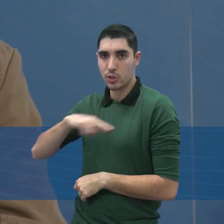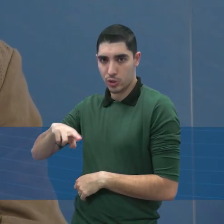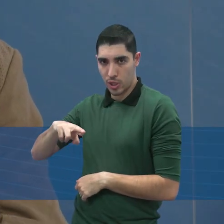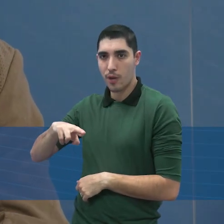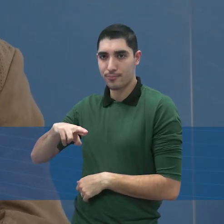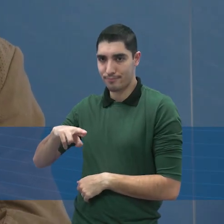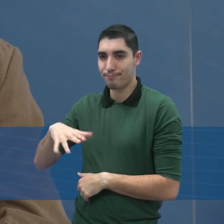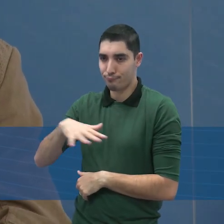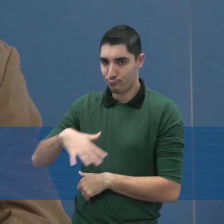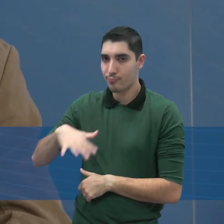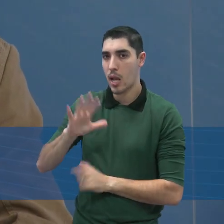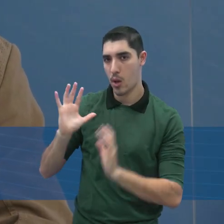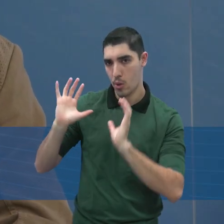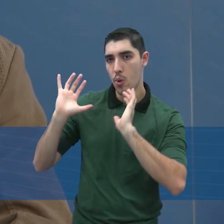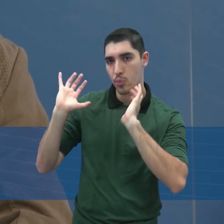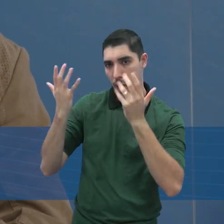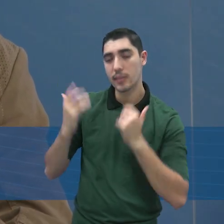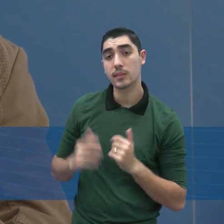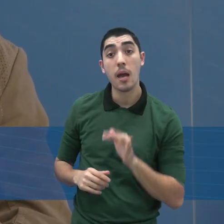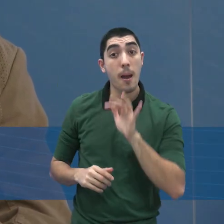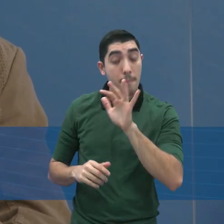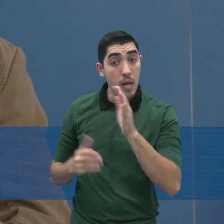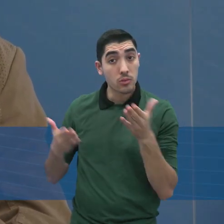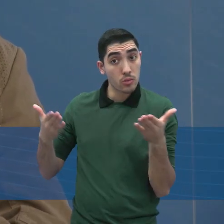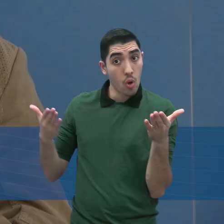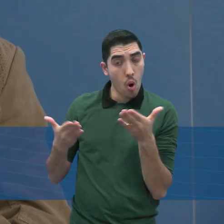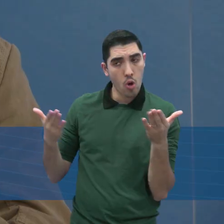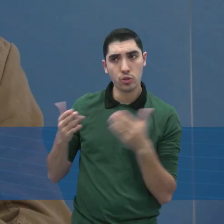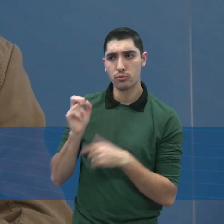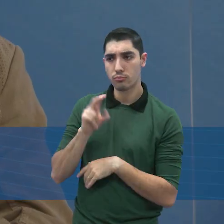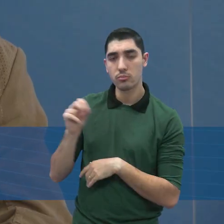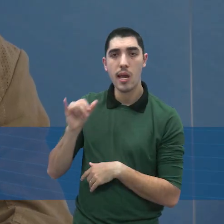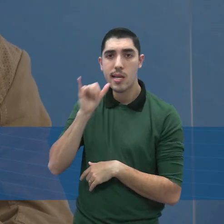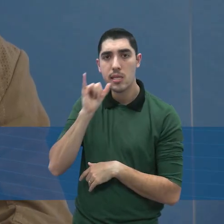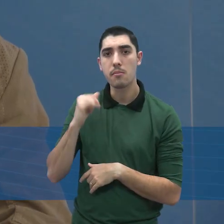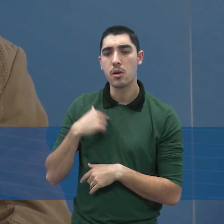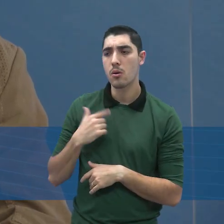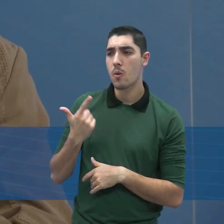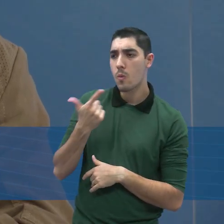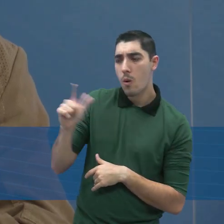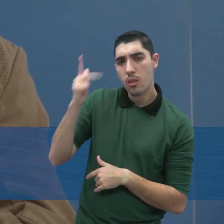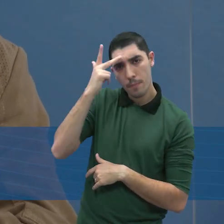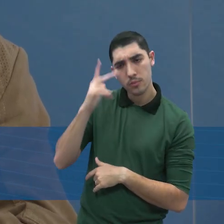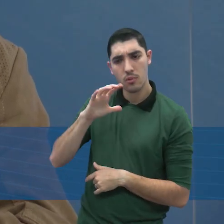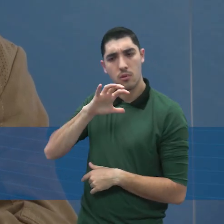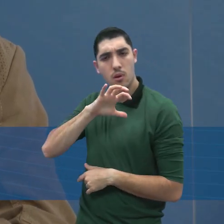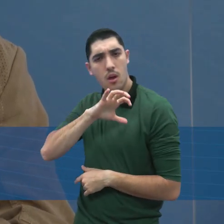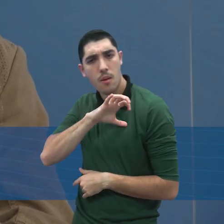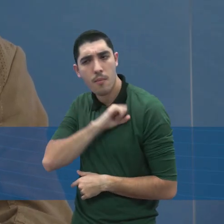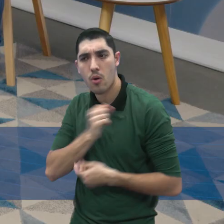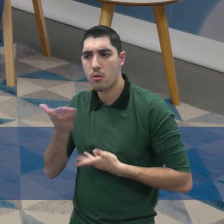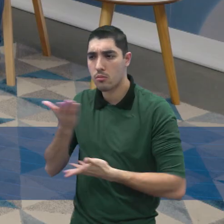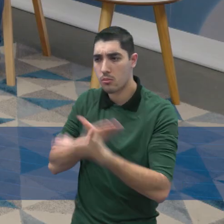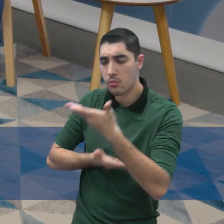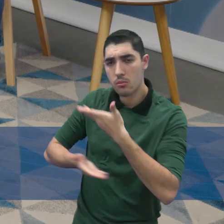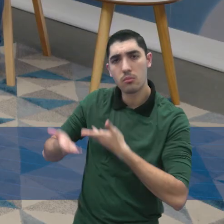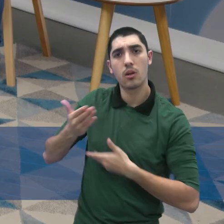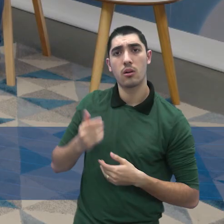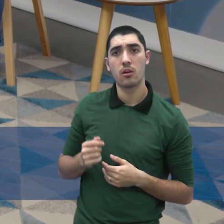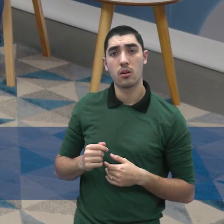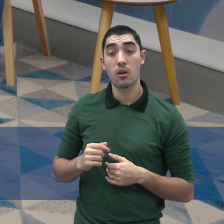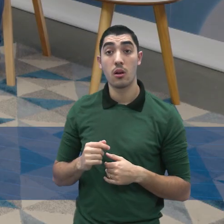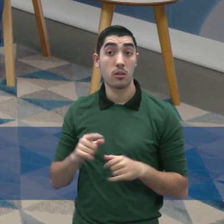principalmente religioso. Mas hoje a gente vê muito essa questão do amor com o outro, da pessoa ser fanática, até